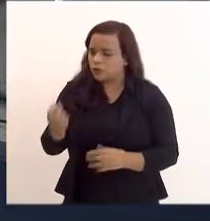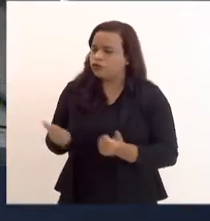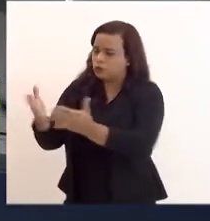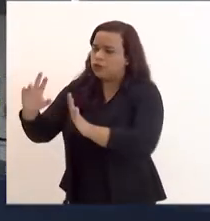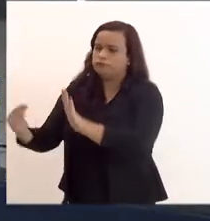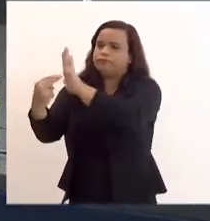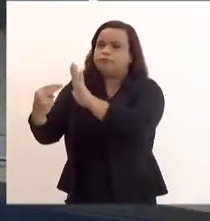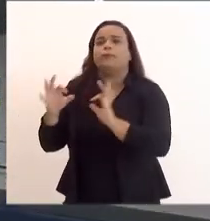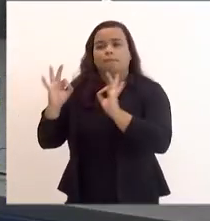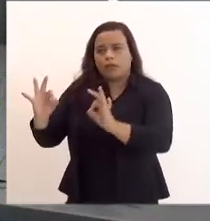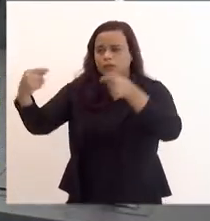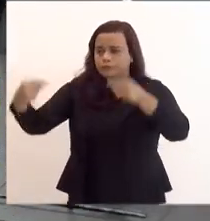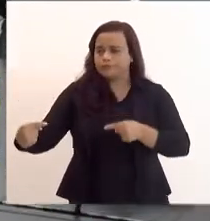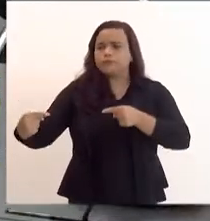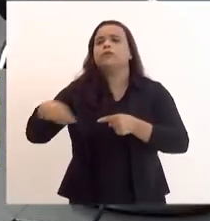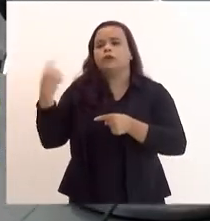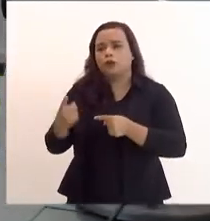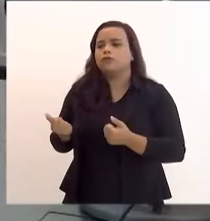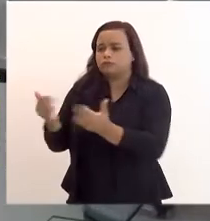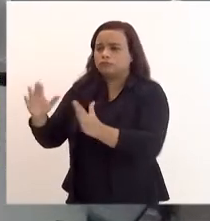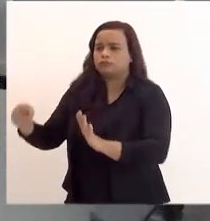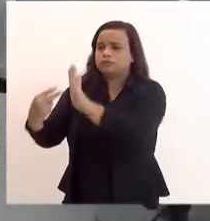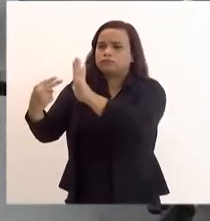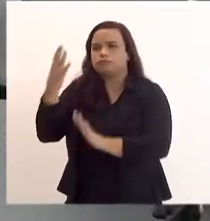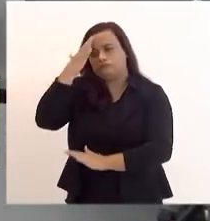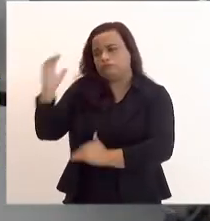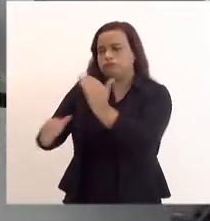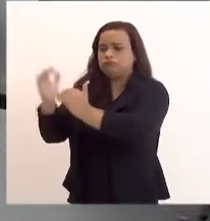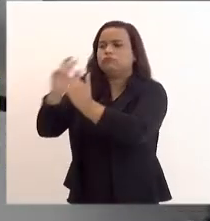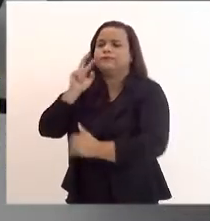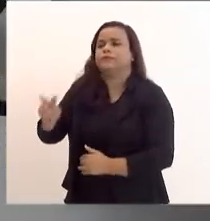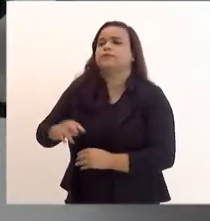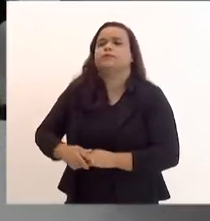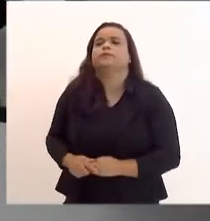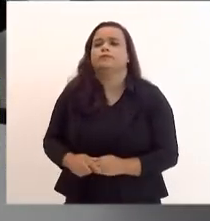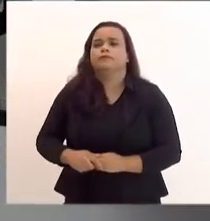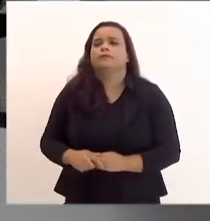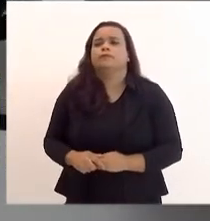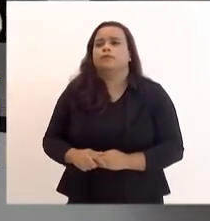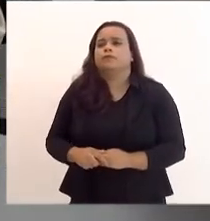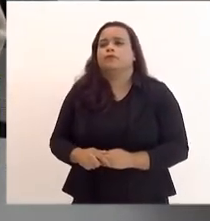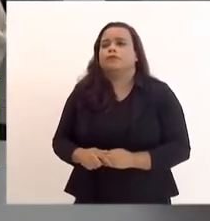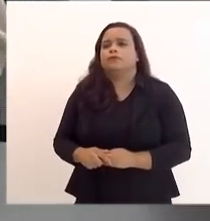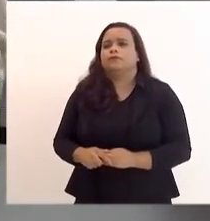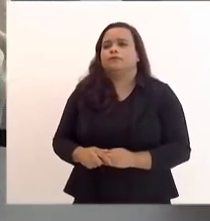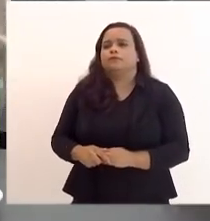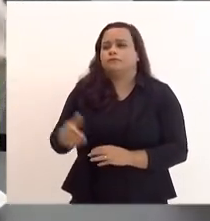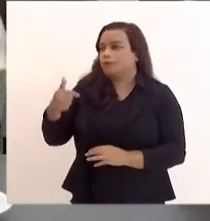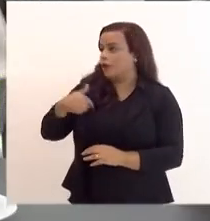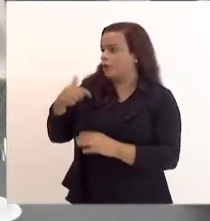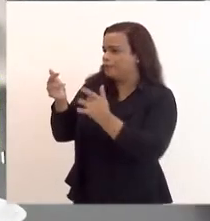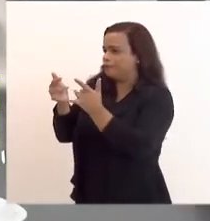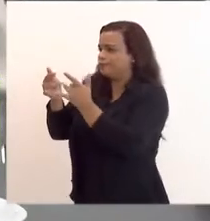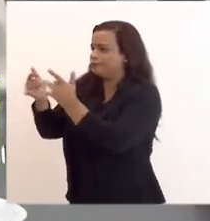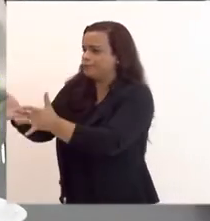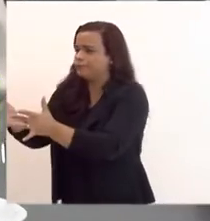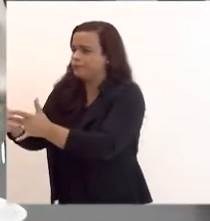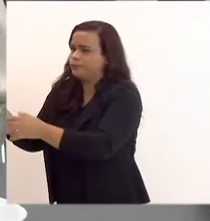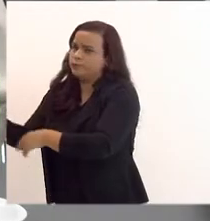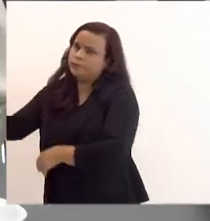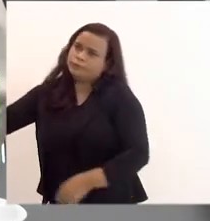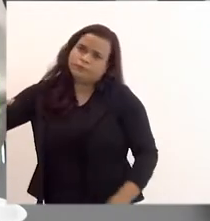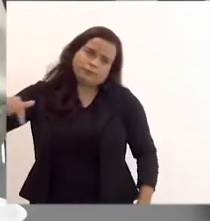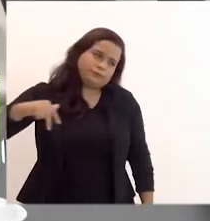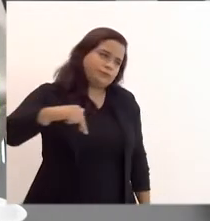mesmo nós da oposição reconhecemos os avanços. Mas eu quero dizer que eu saí no meio daquela reunião para vir para cá